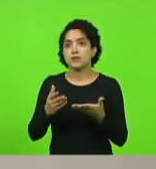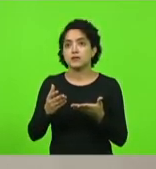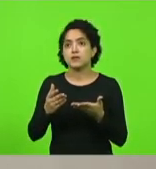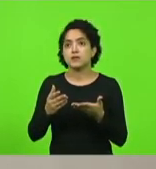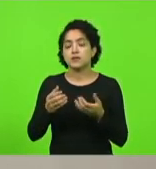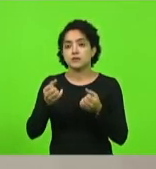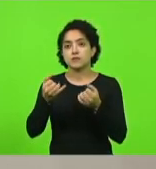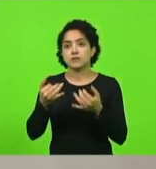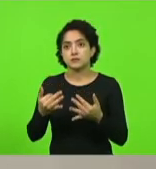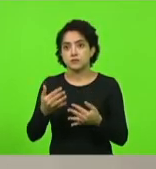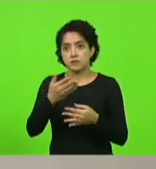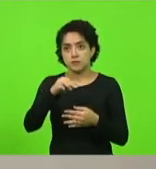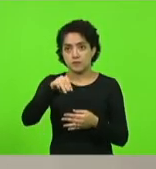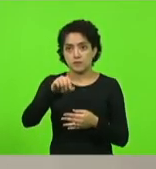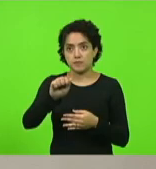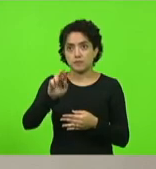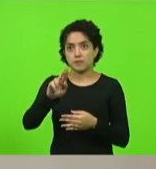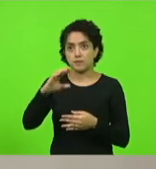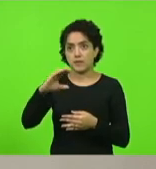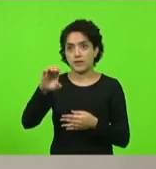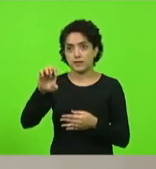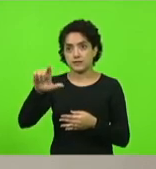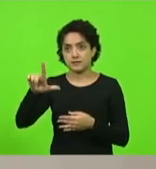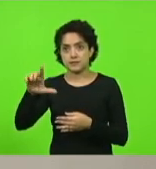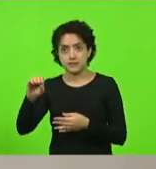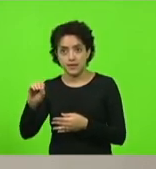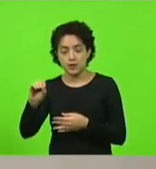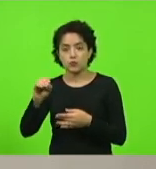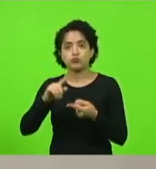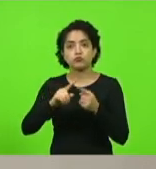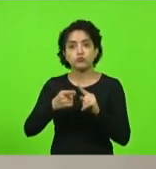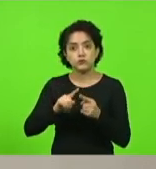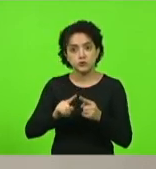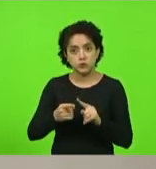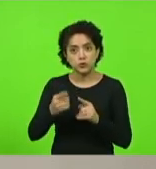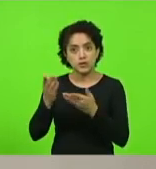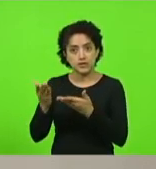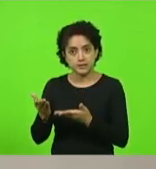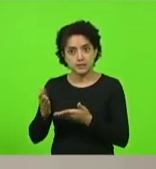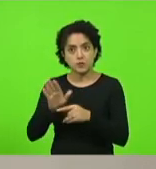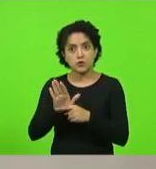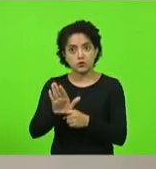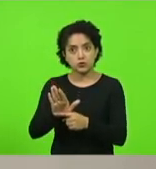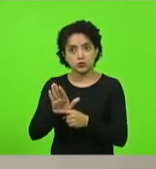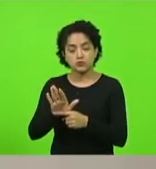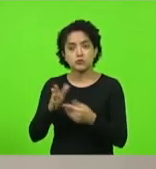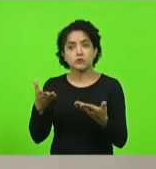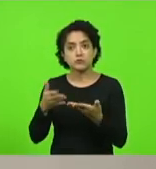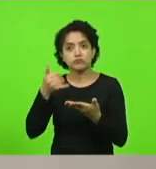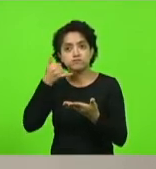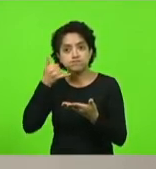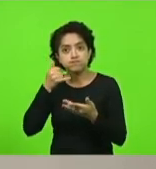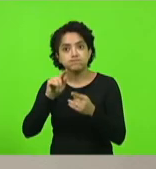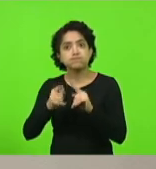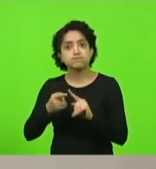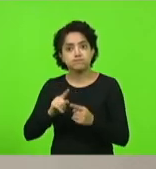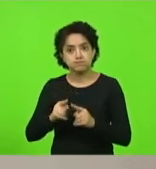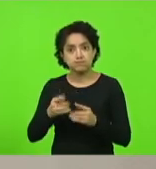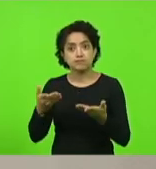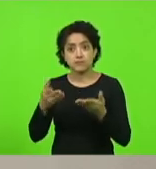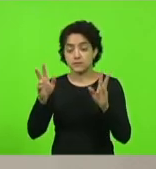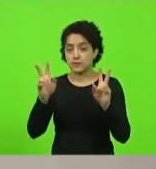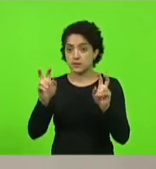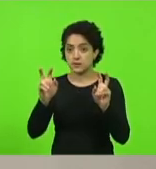ao Marcelo Cabral, que sucedeu na articulação, o Emerson Garcia, e conosco está no contato e fazendo a articulação direta deste tema